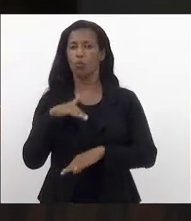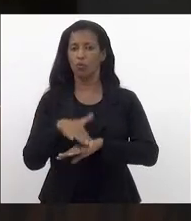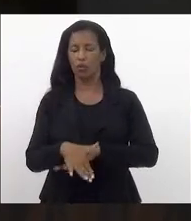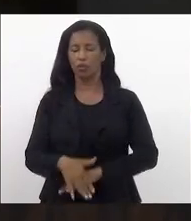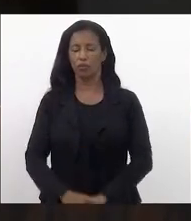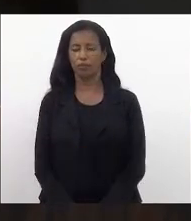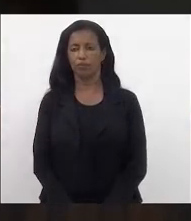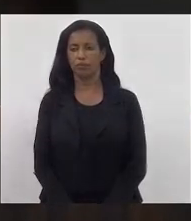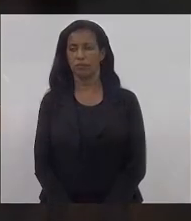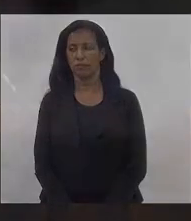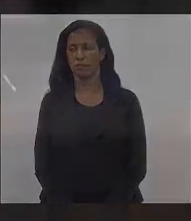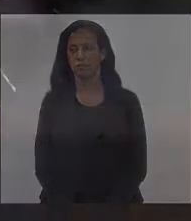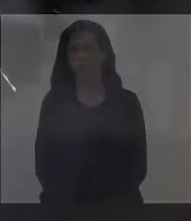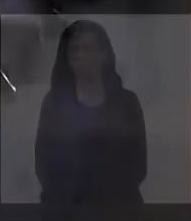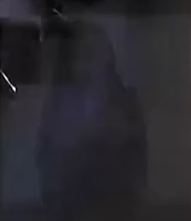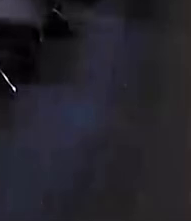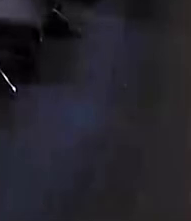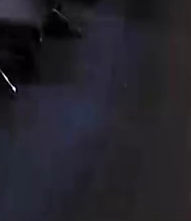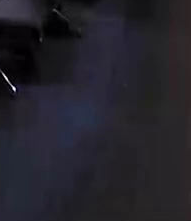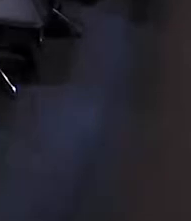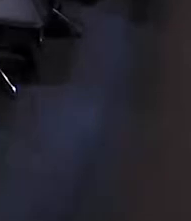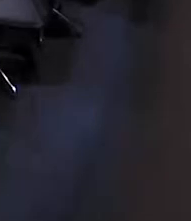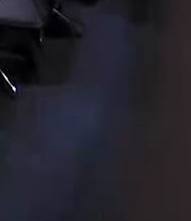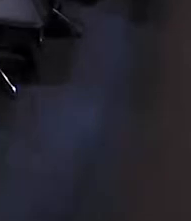amém